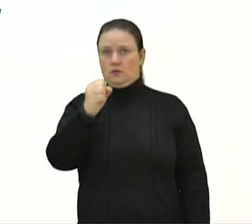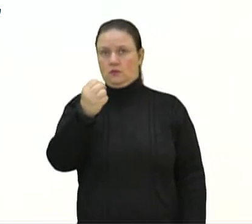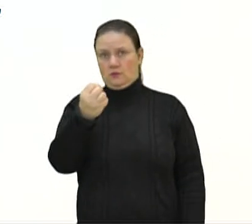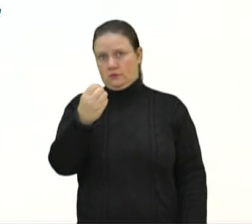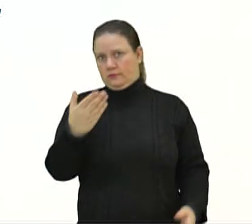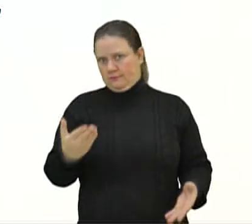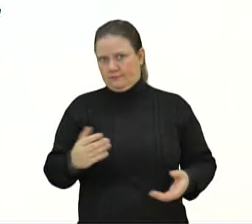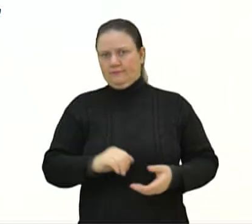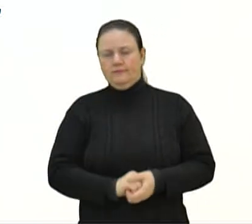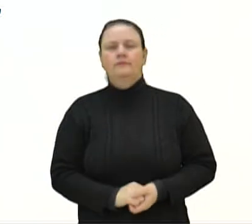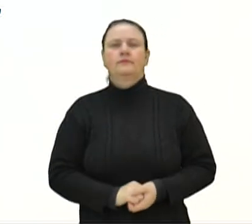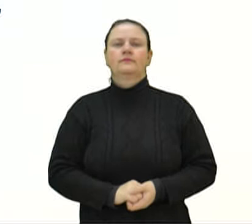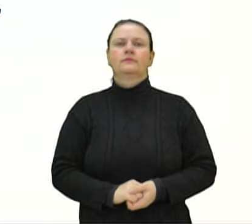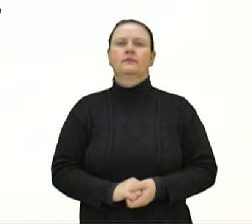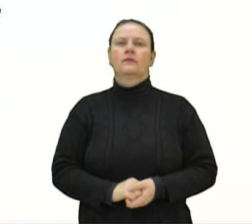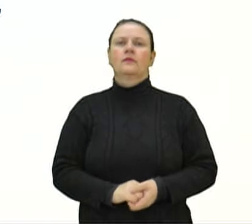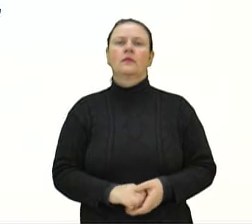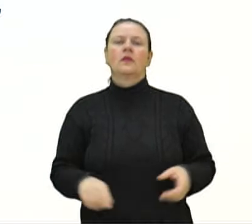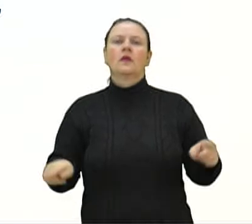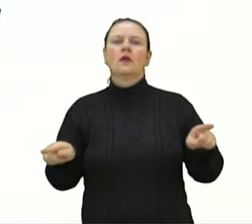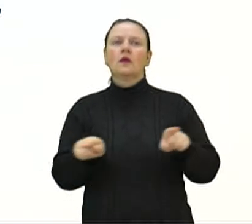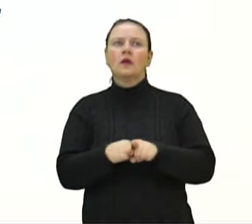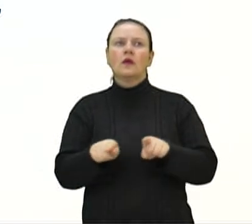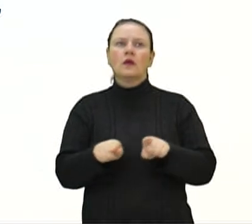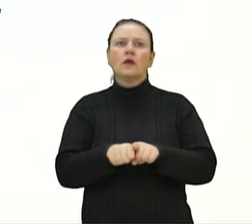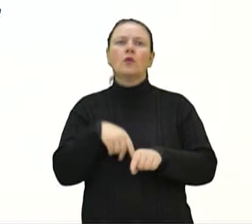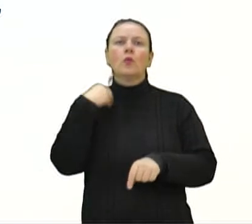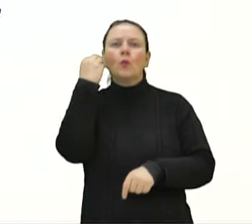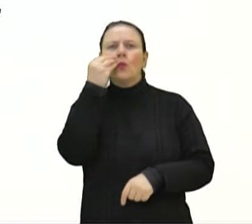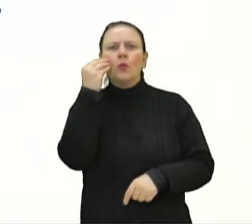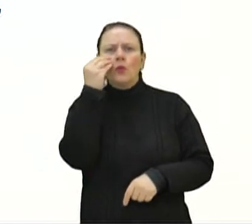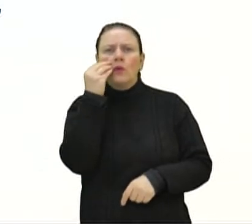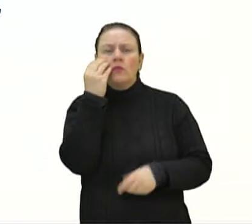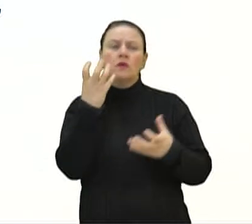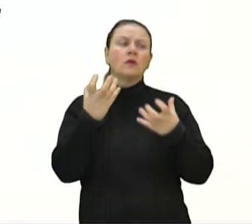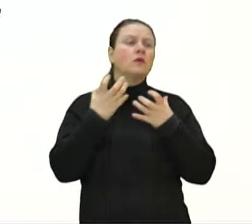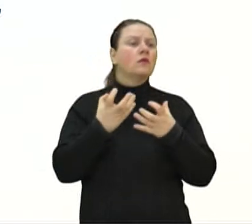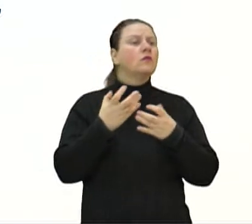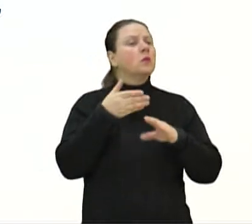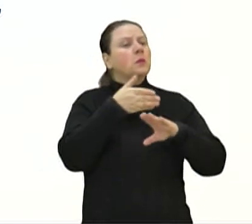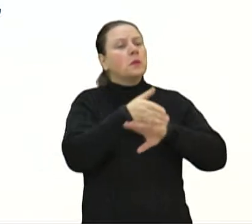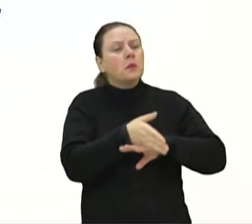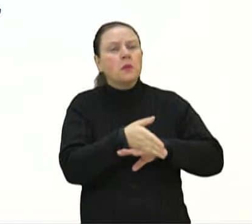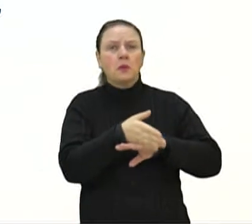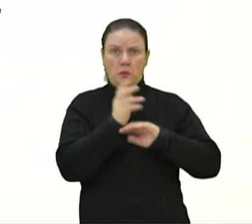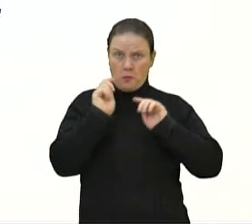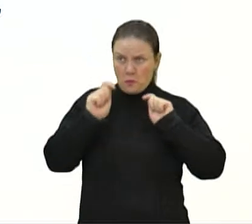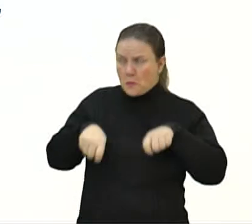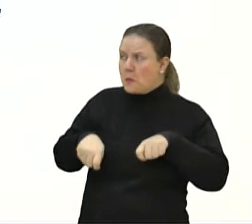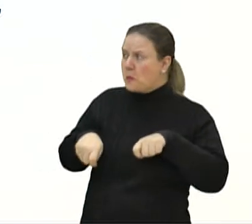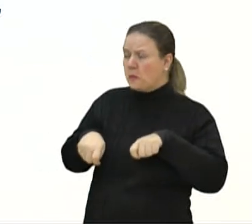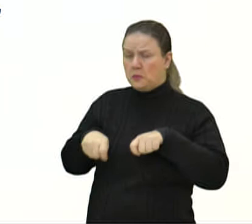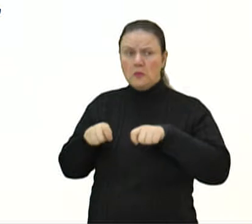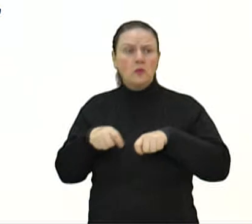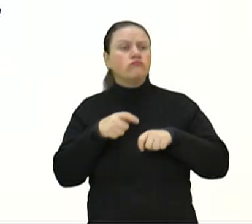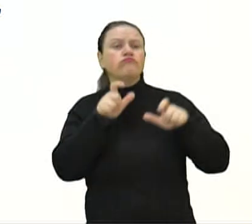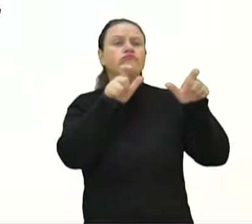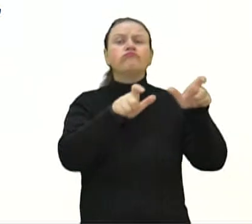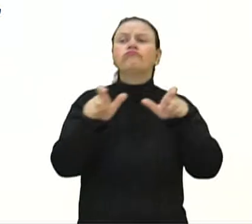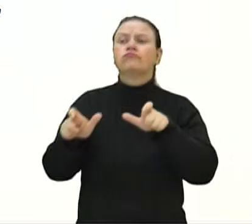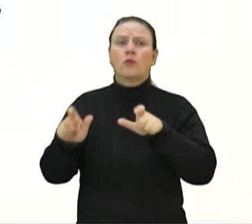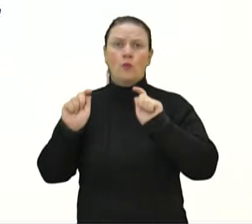sapatilha, 38, né? Me puedo probar? Donde está el probador? Então, eu posso provar? Aonde fica o